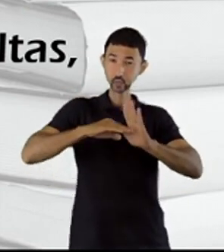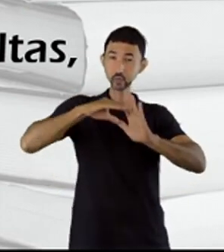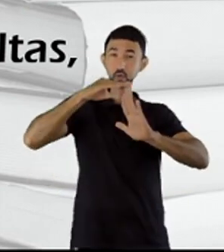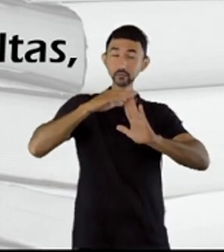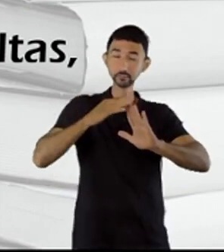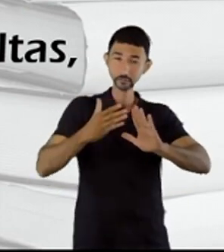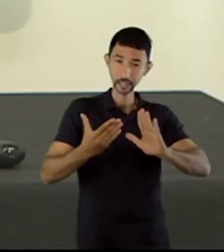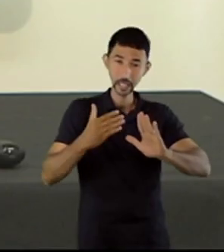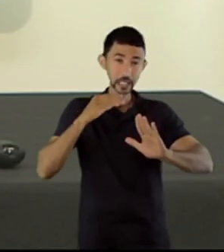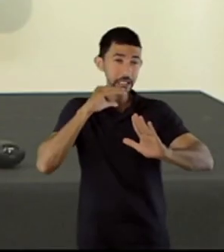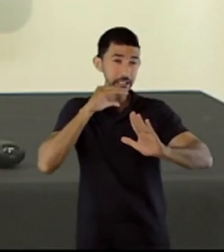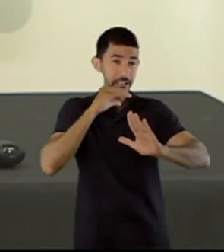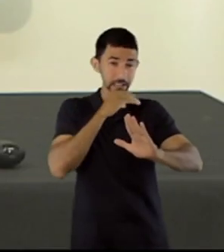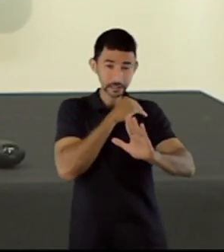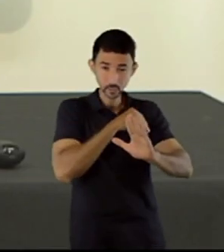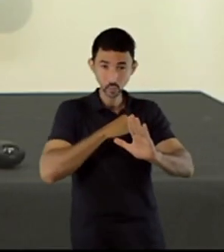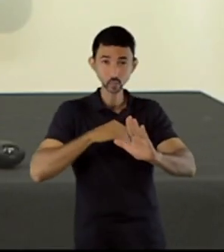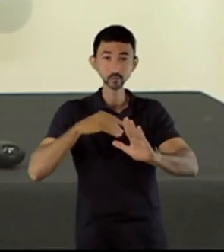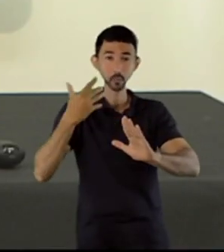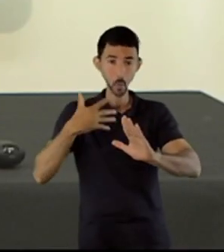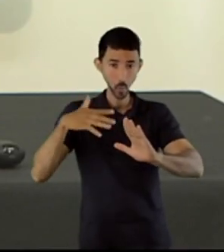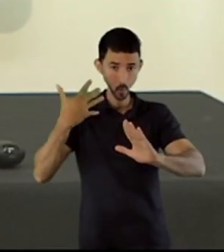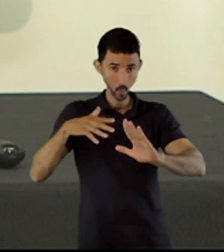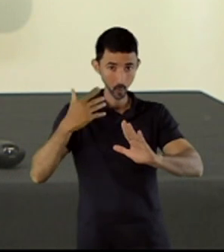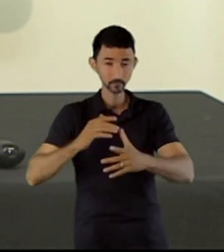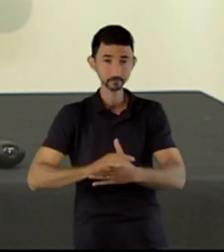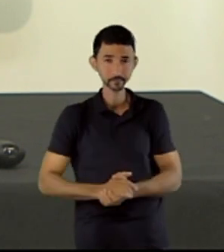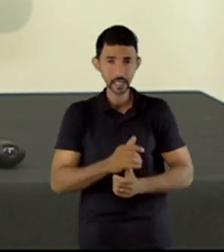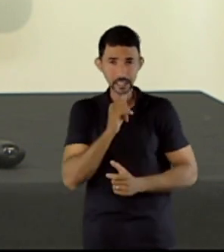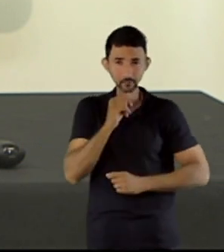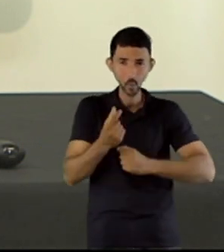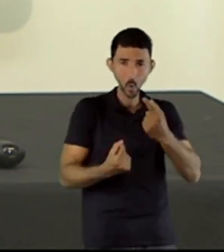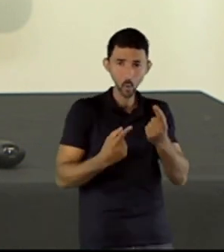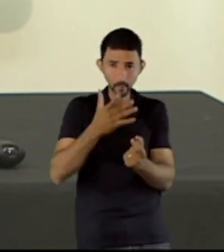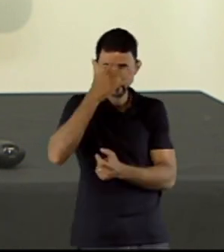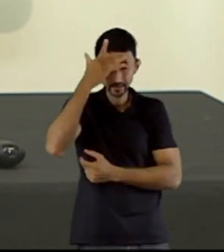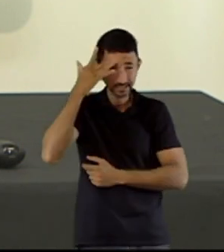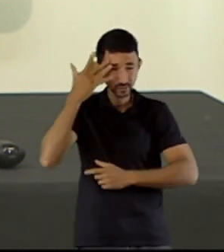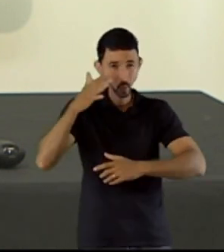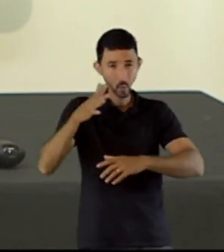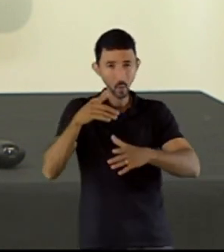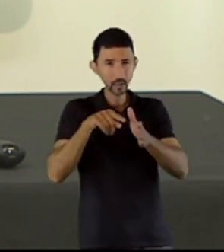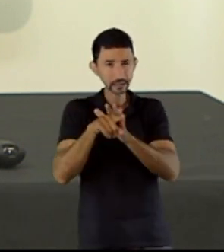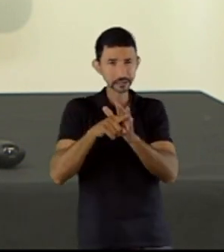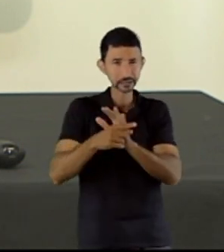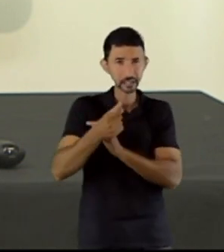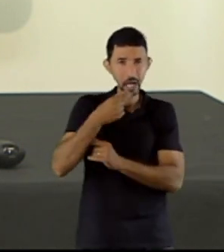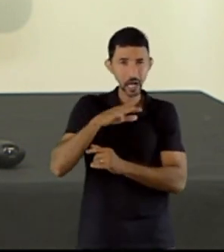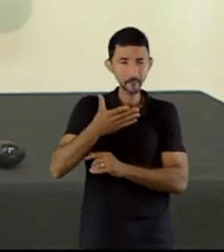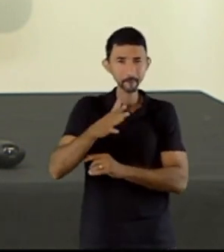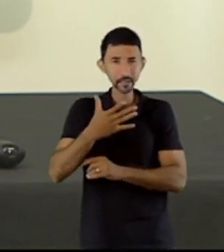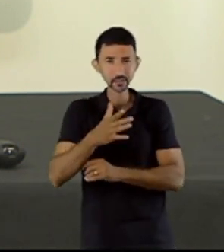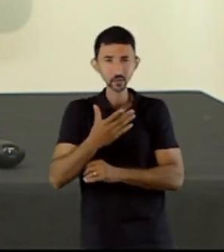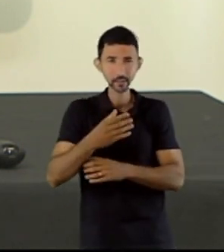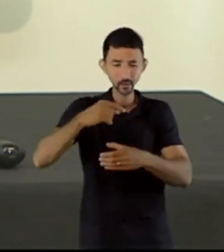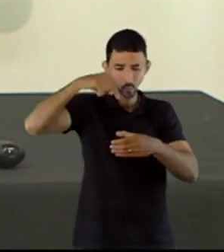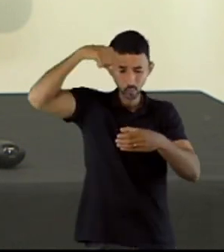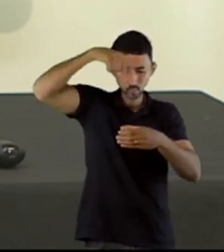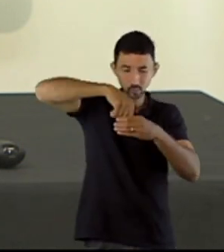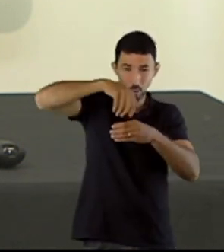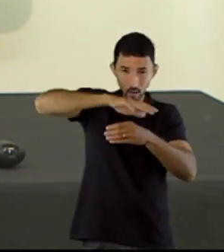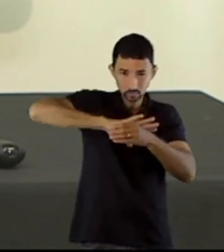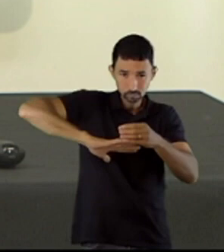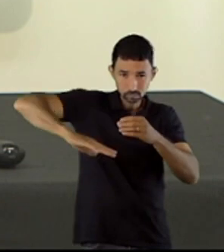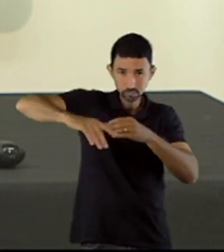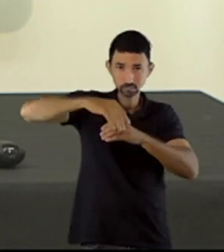comigo. Para você ter uma ideia, alguns pesquisadores estimam que o interior